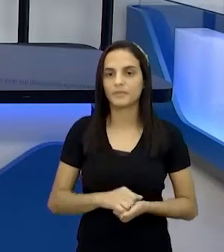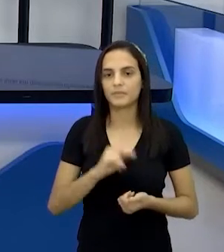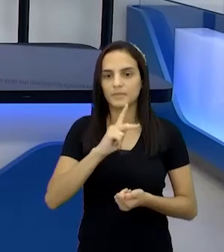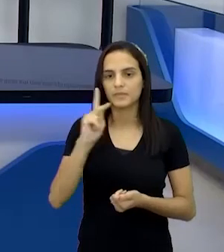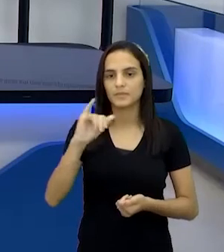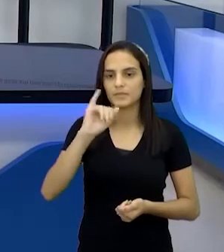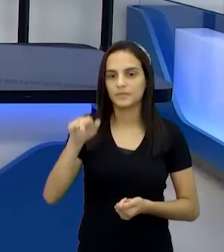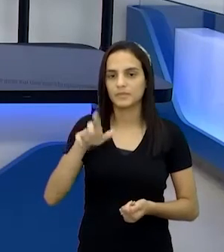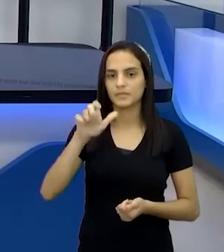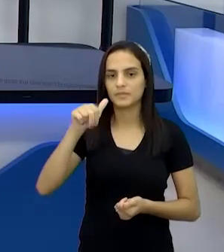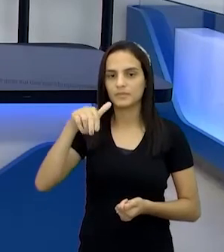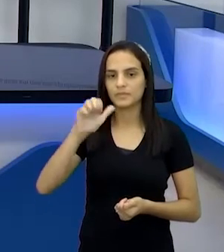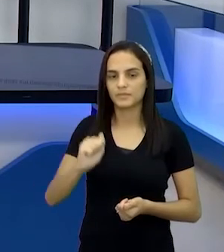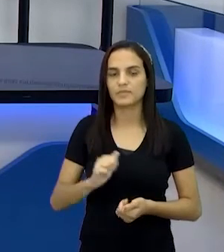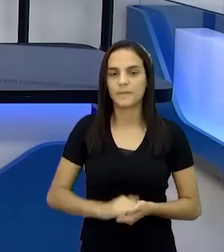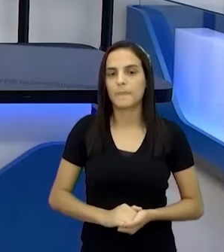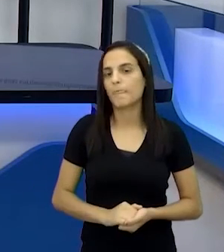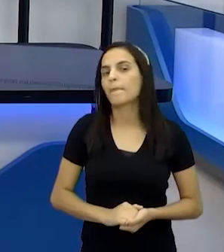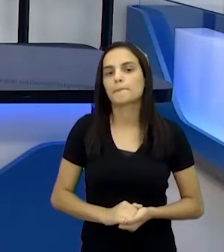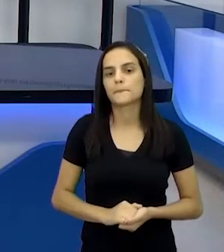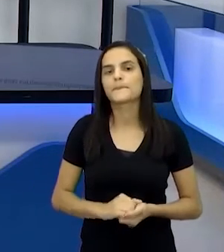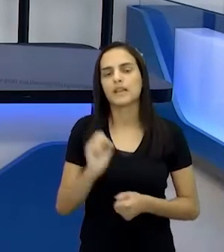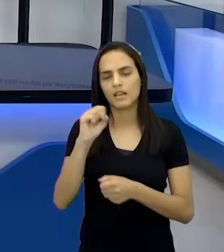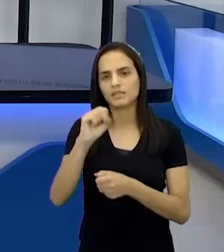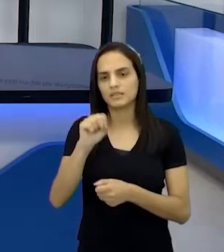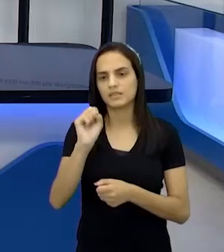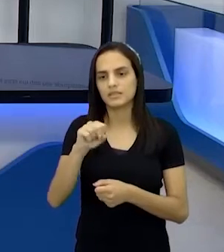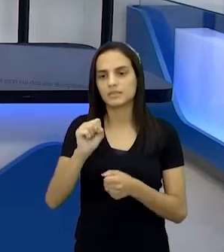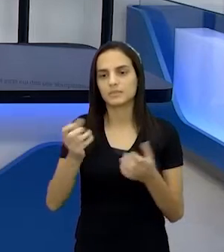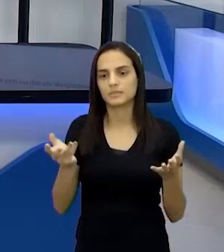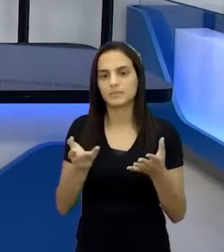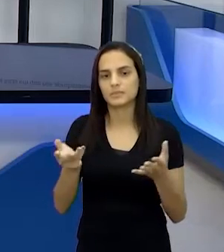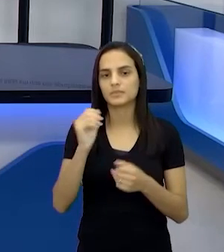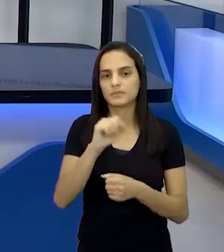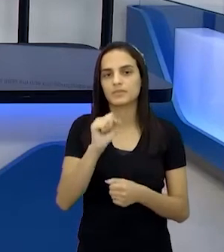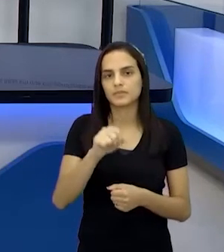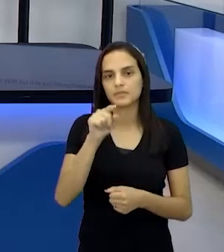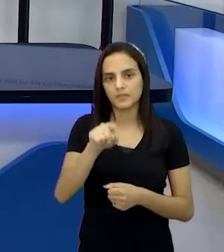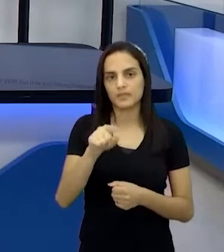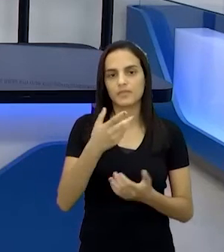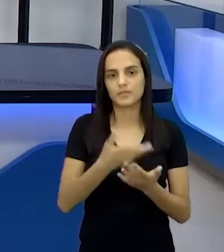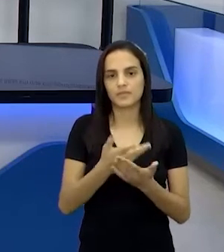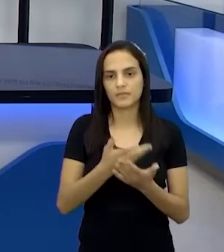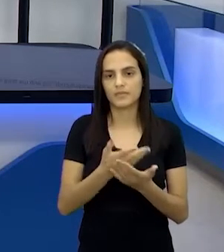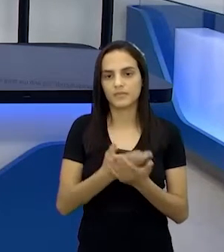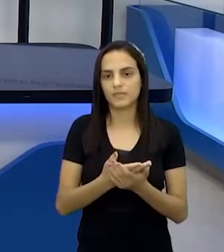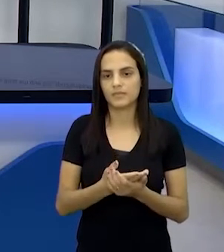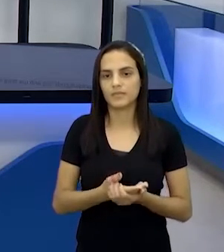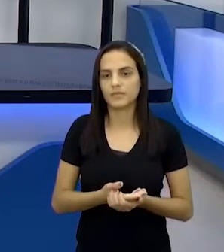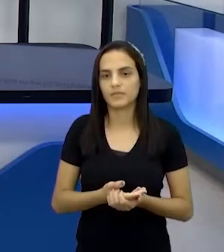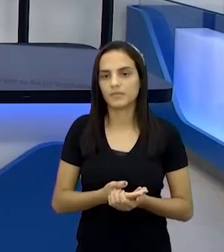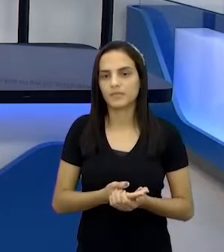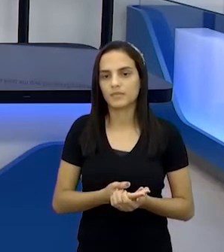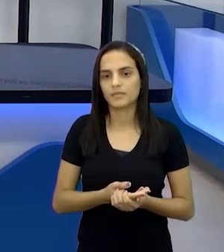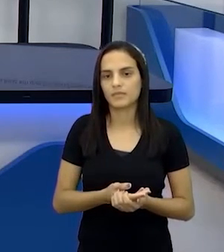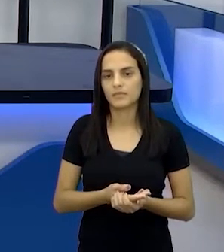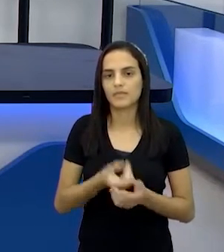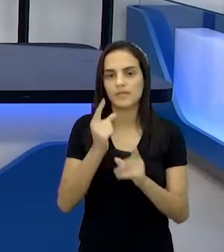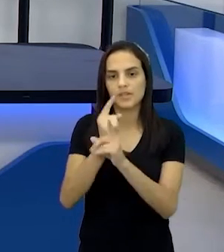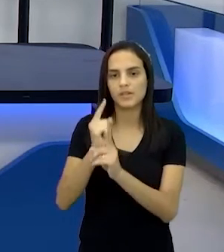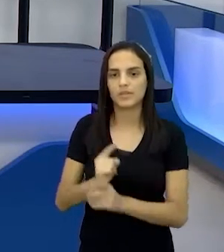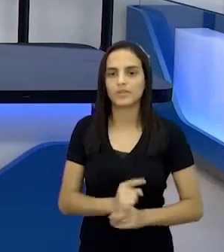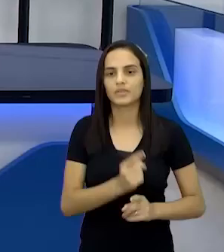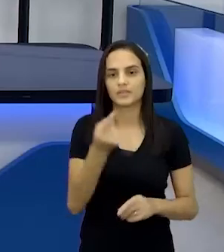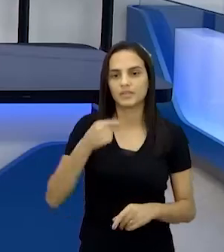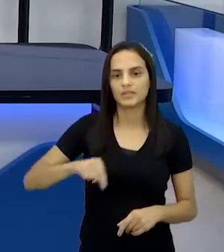será que eu tô no lugar certo? Exatamente. Não, agora tá, com certeza. Tá? Enquanto você vai dando a aula, eu vou começando a ver Então quais são vai encontrando a